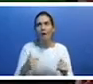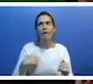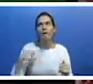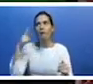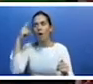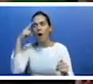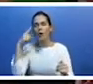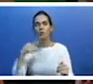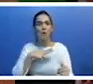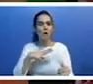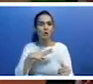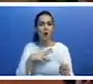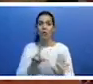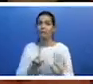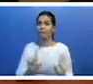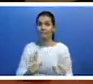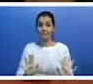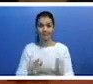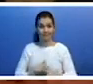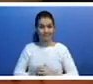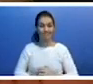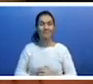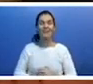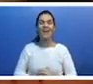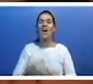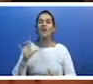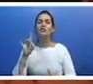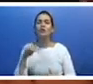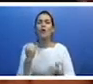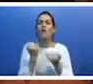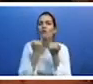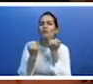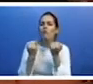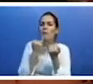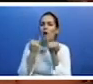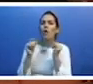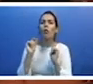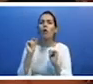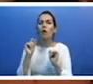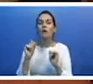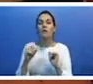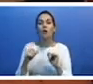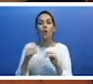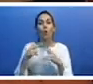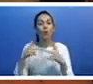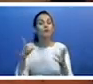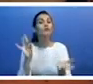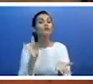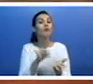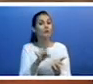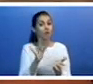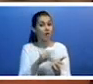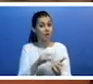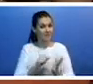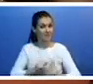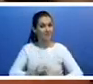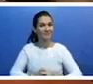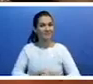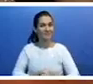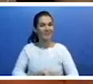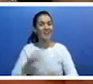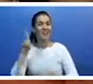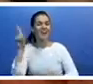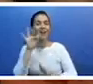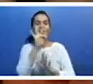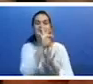nós gostaríamos que fosse, não. São informações através de dados, tá? Então, isto é um